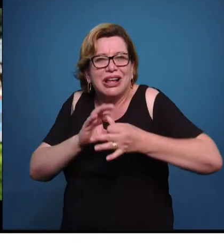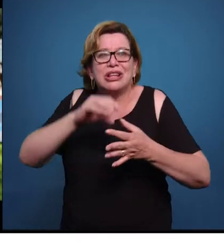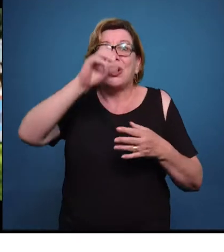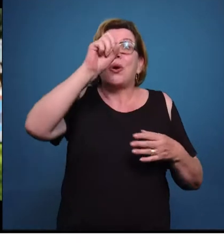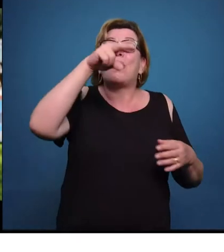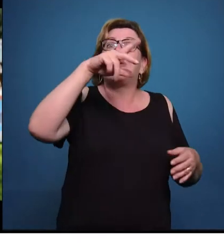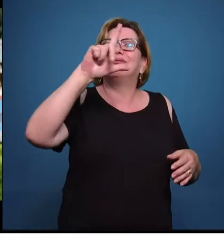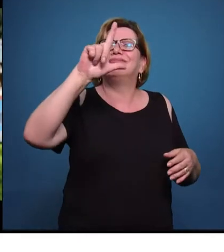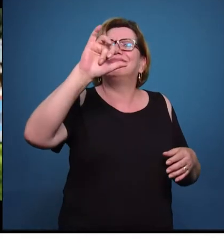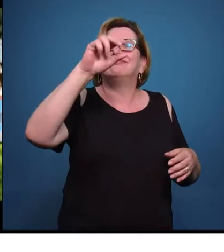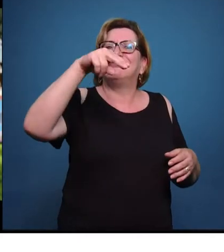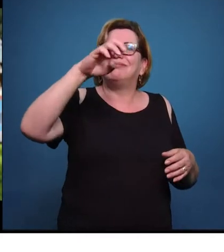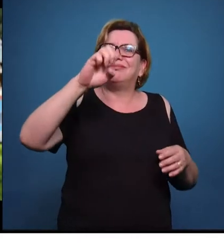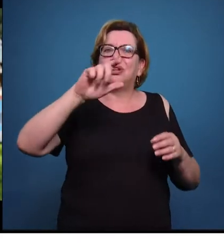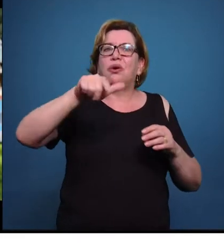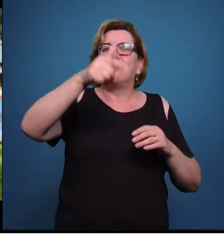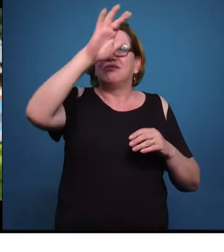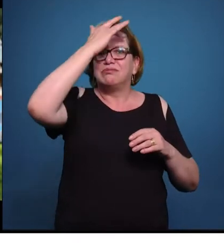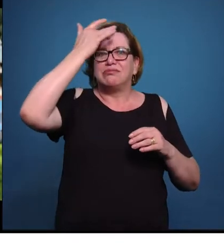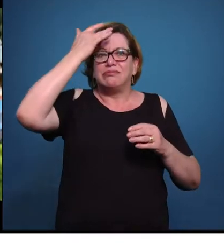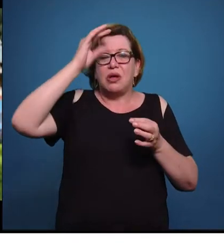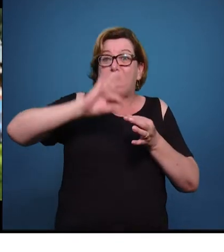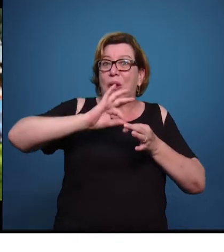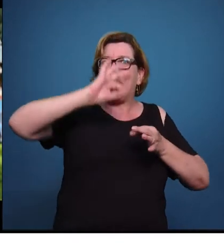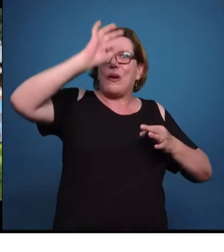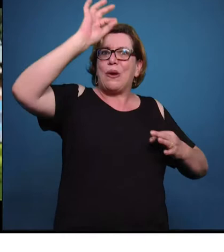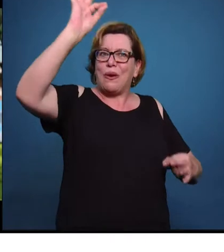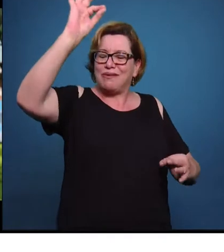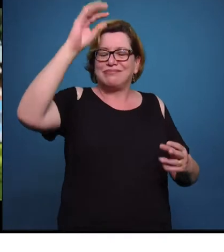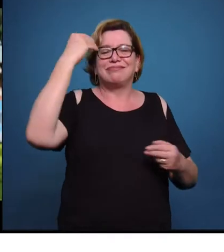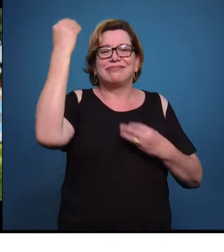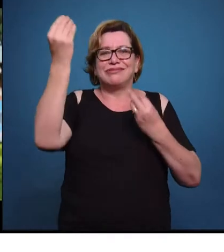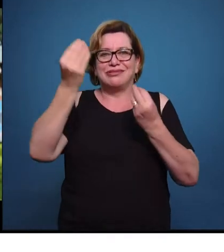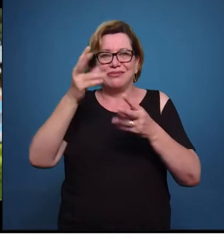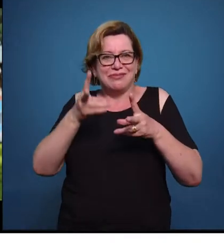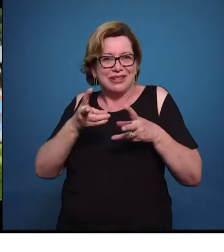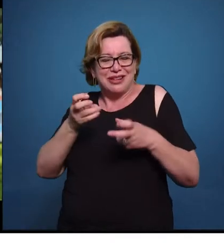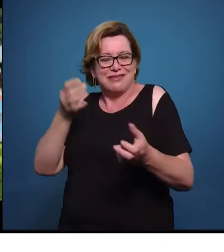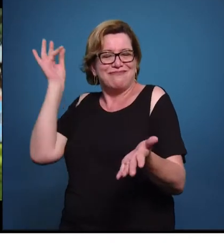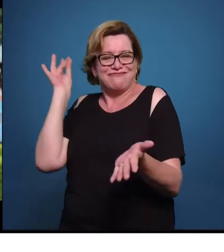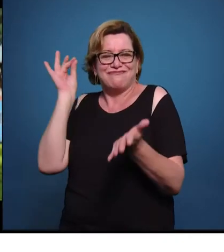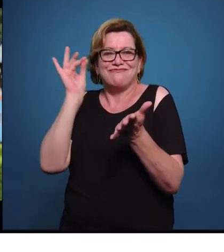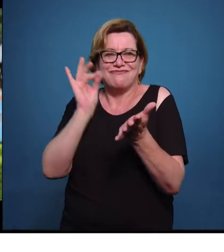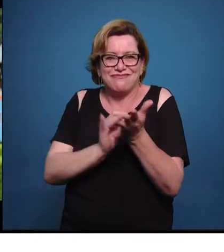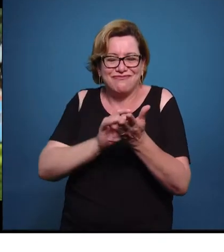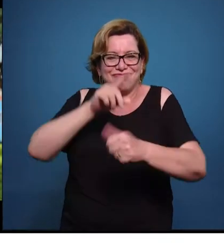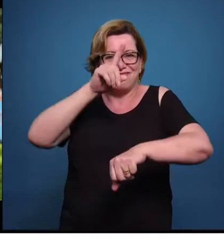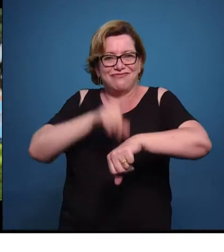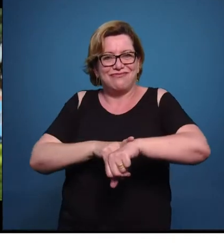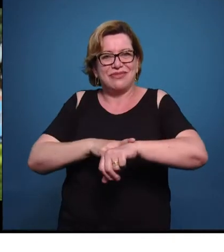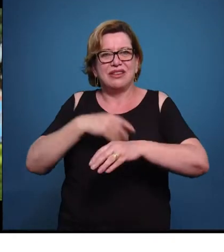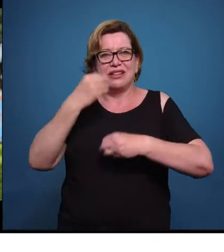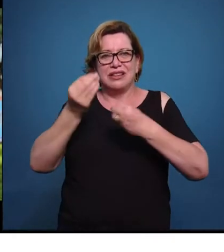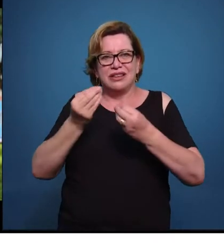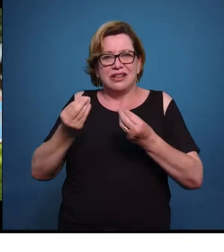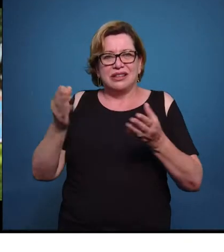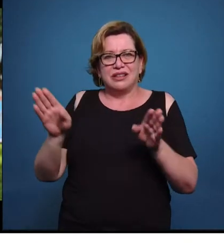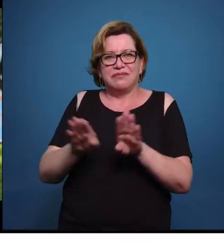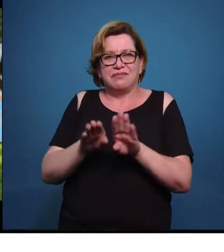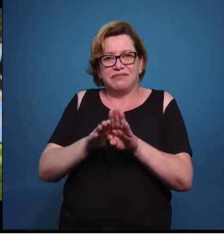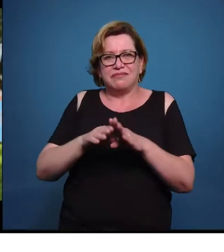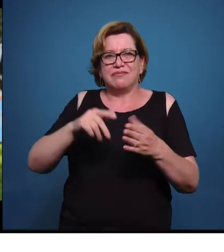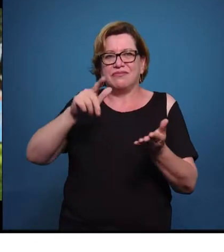outra parte do mundo. Isso é fantástico, essa noção de tempo real. Neste cenário todo, a imprensa tem um